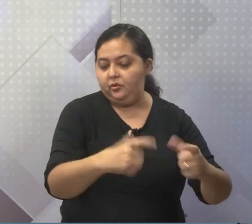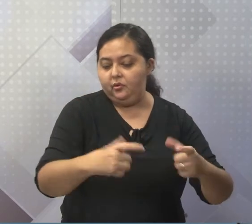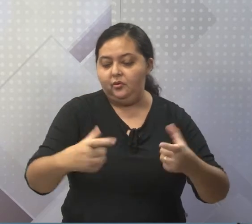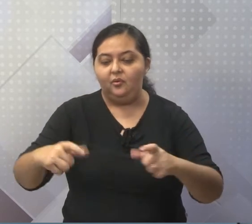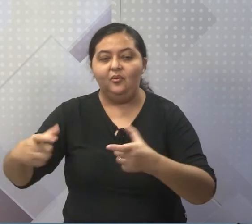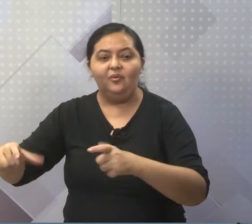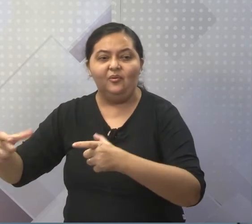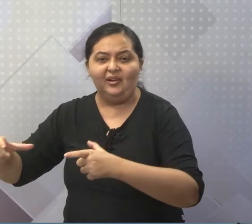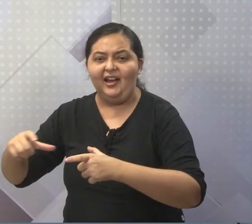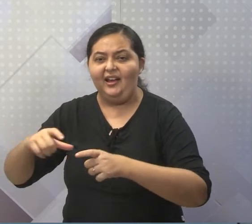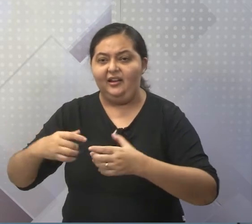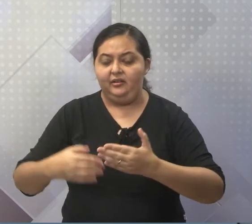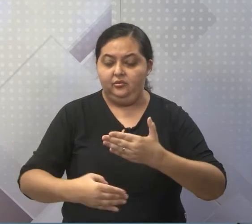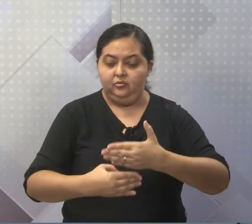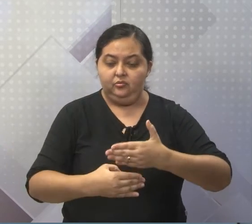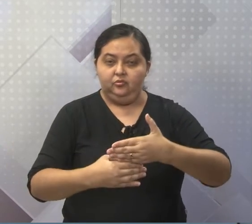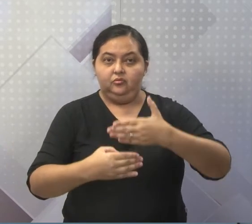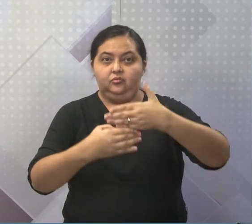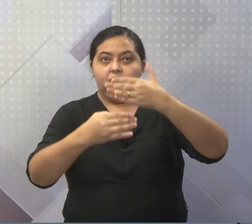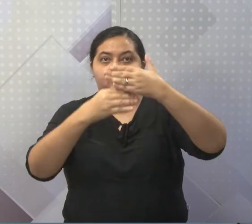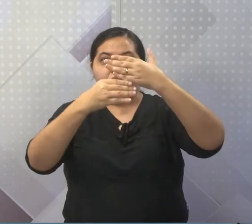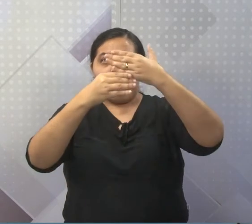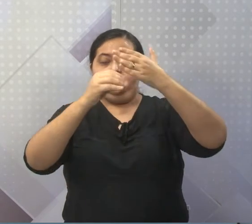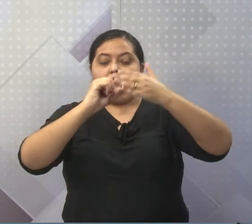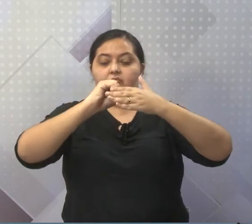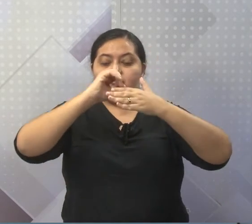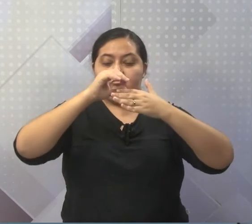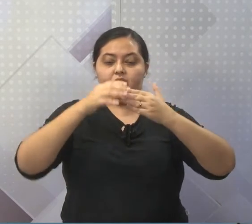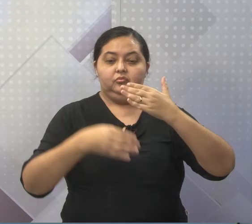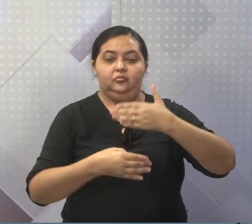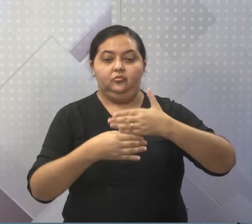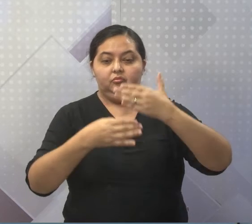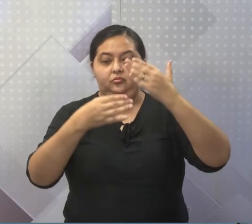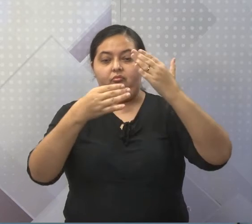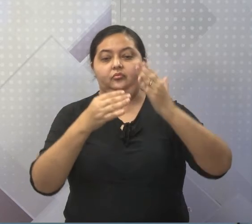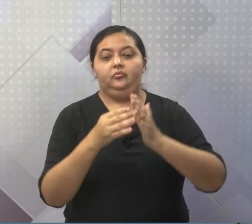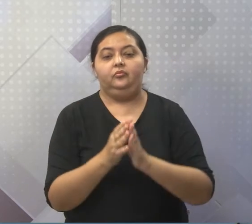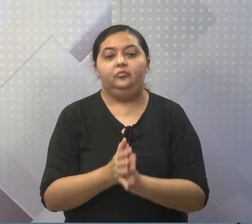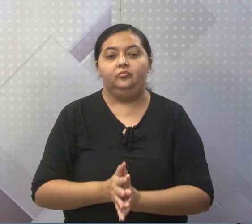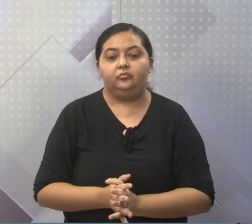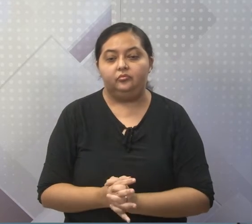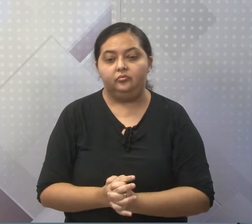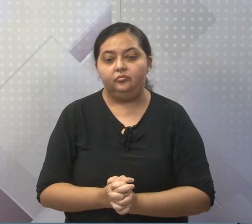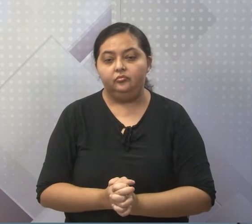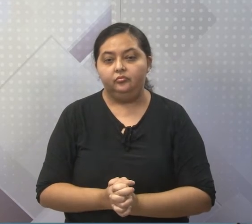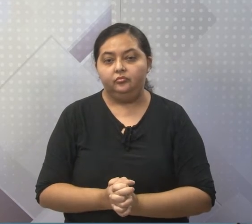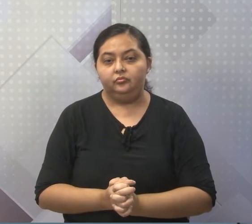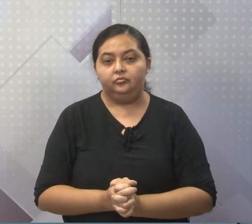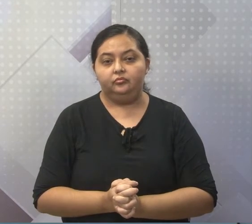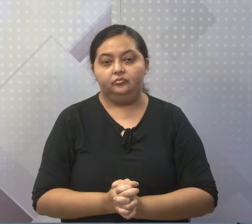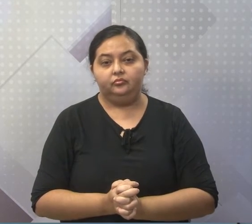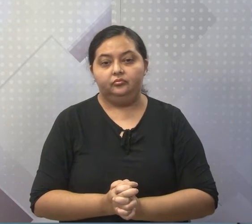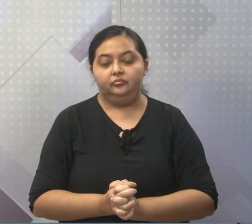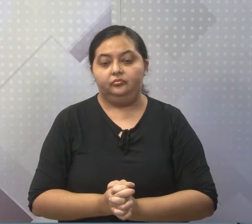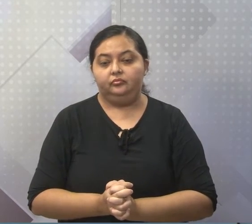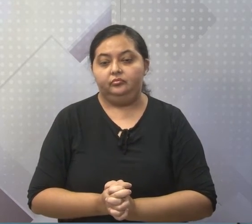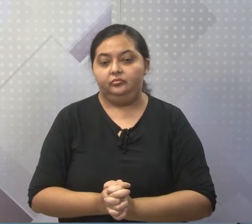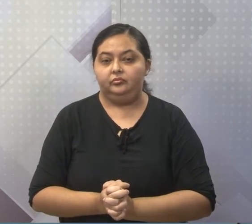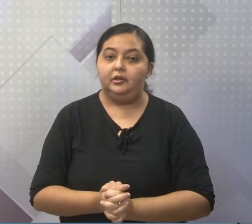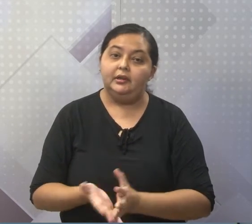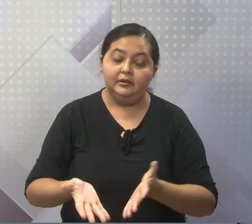desastres é vou vendo aí a extração minério de ferro que não foi acondicionado por uma forma é